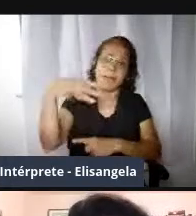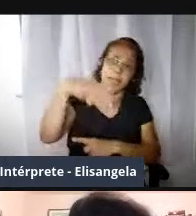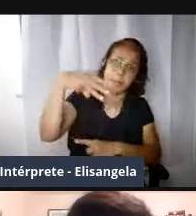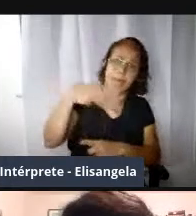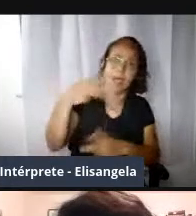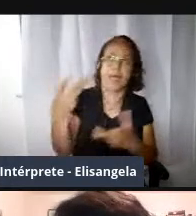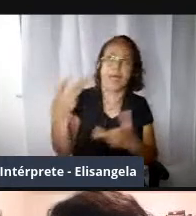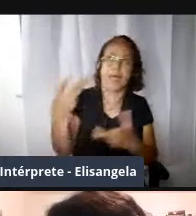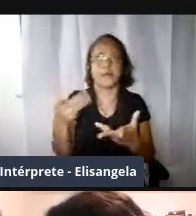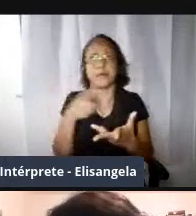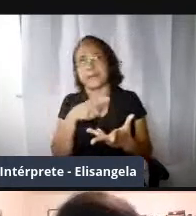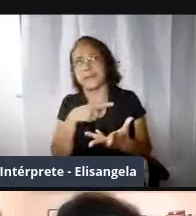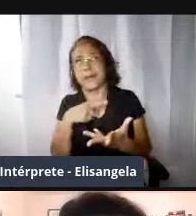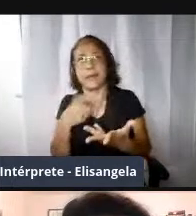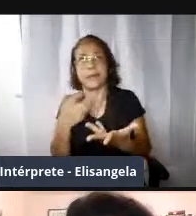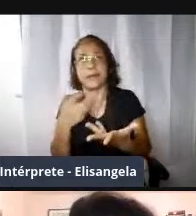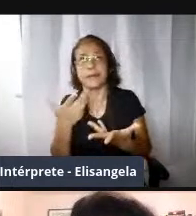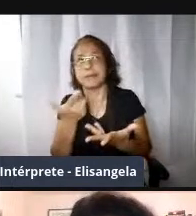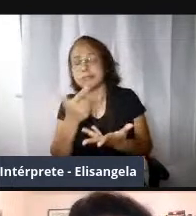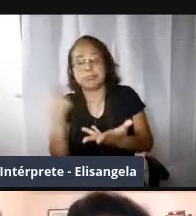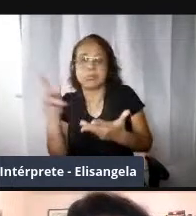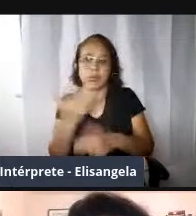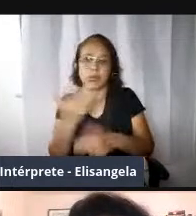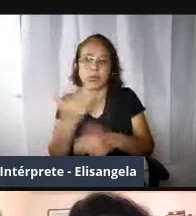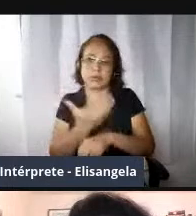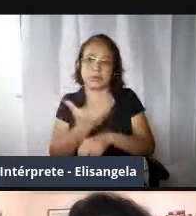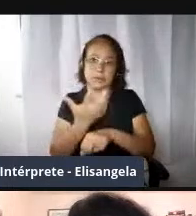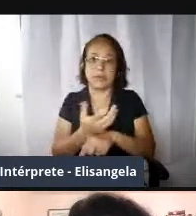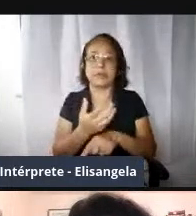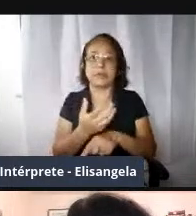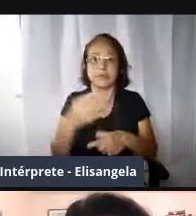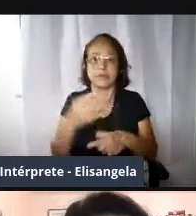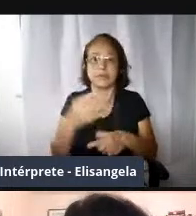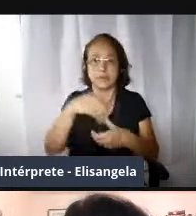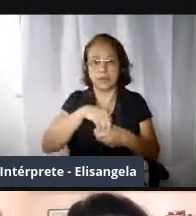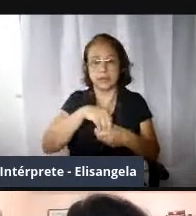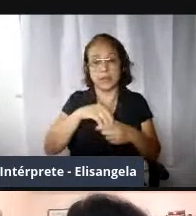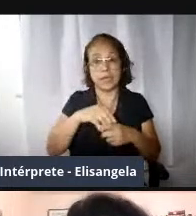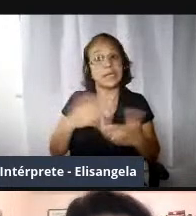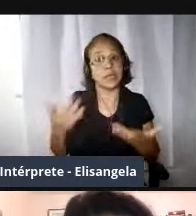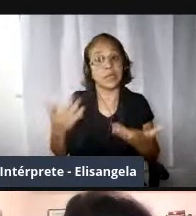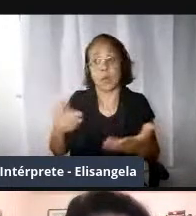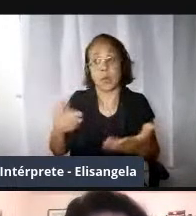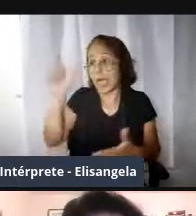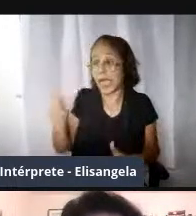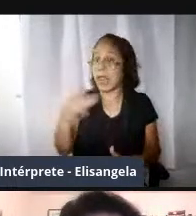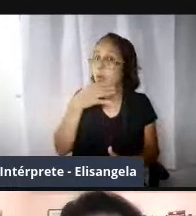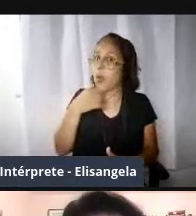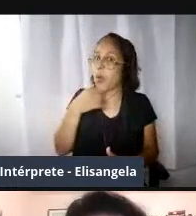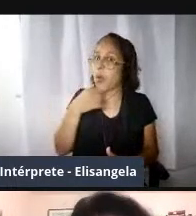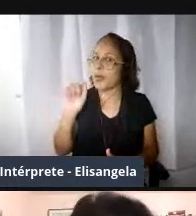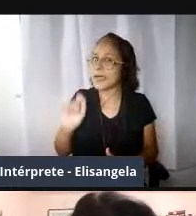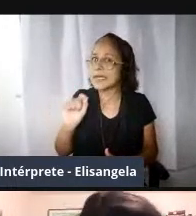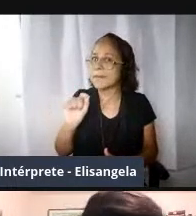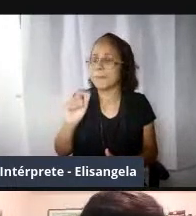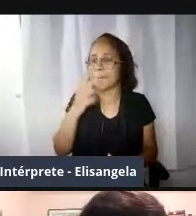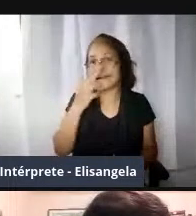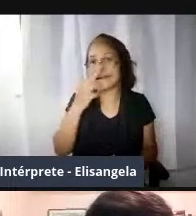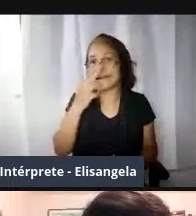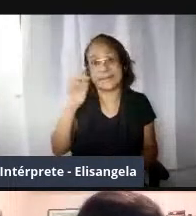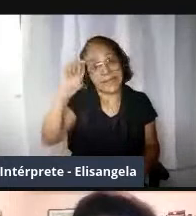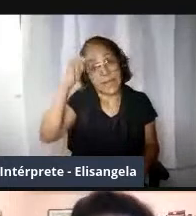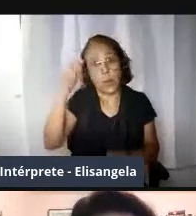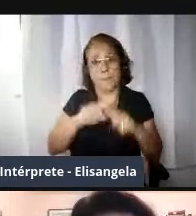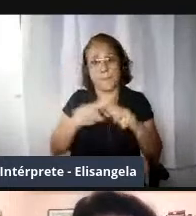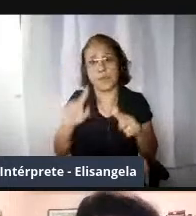Então, assim, é um homem de cor que se projeta como um autor, né? Como um autor e também tinha